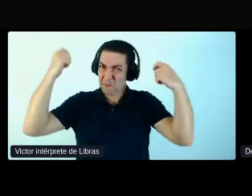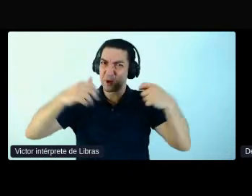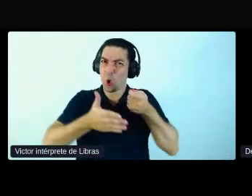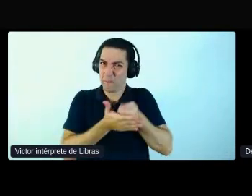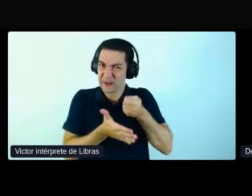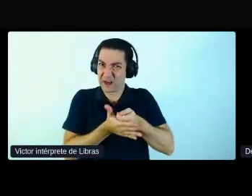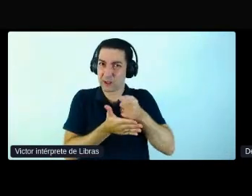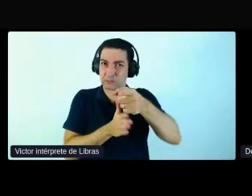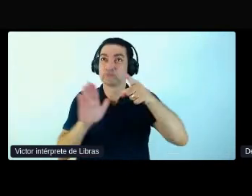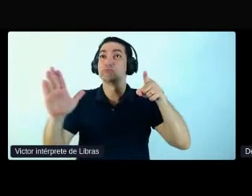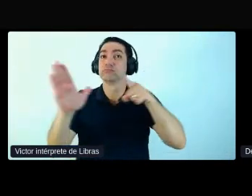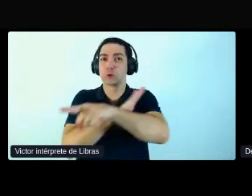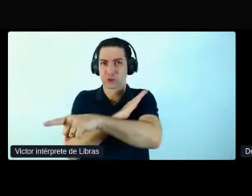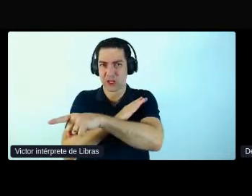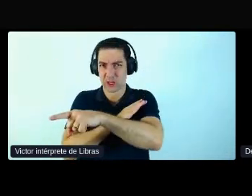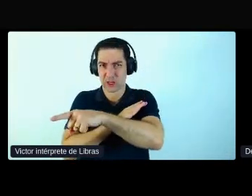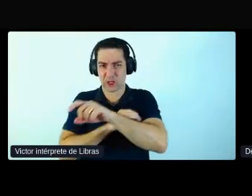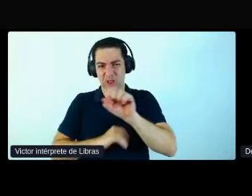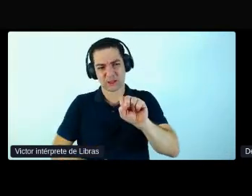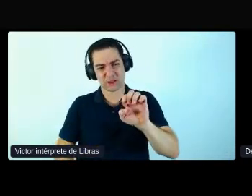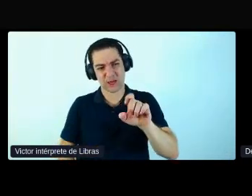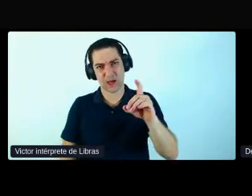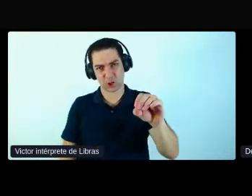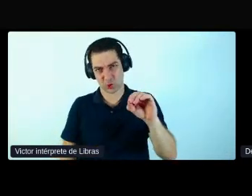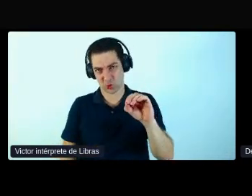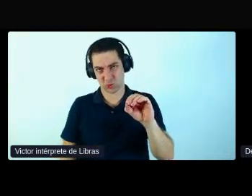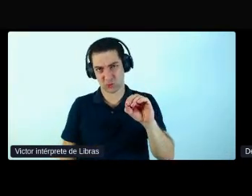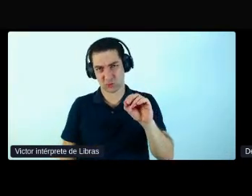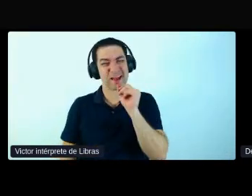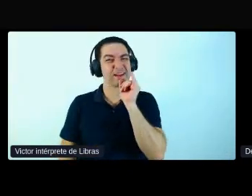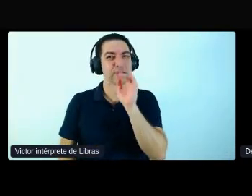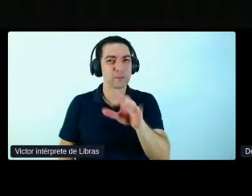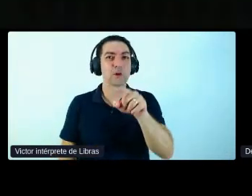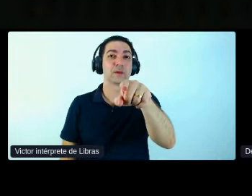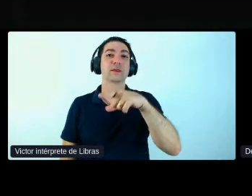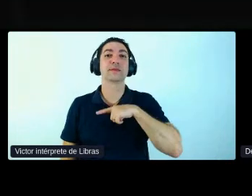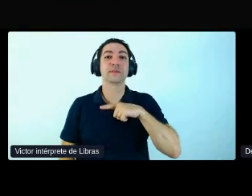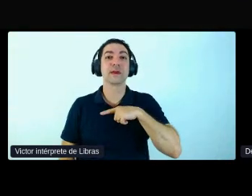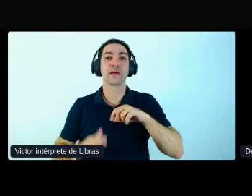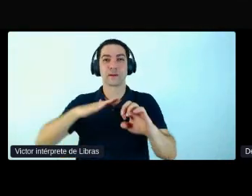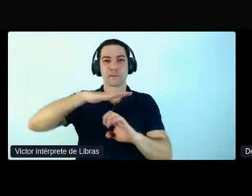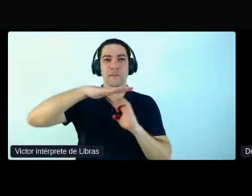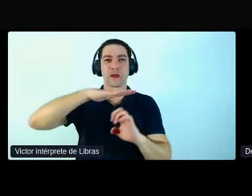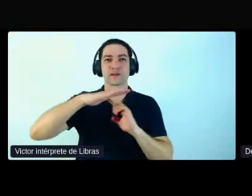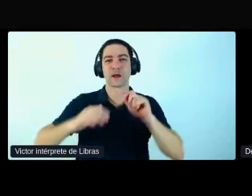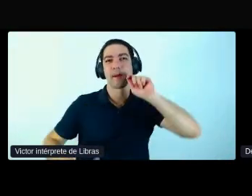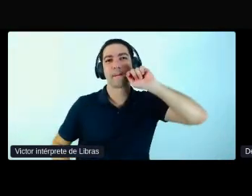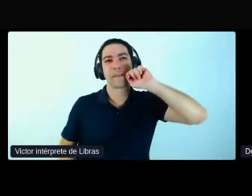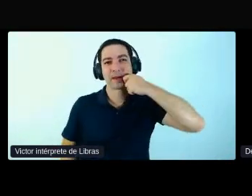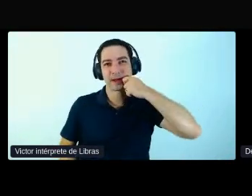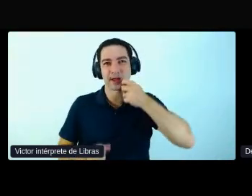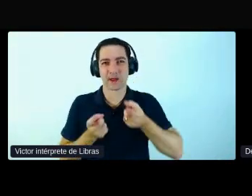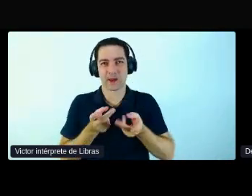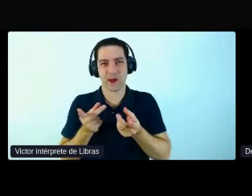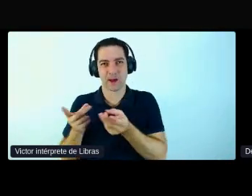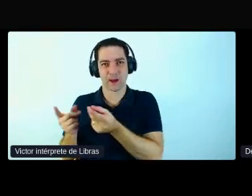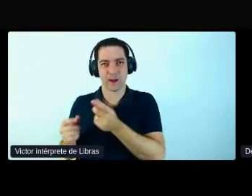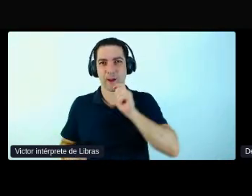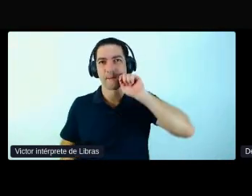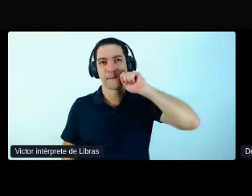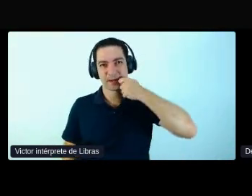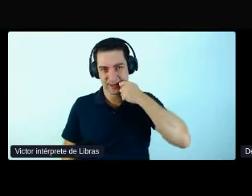uma padaria e tenho um aplicativo ali para a pessoa fazer pedido, realmente me